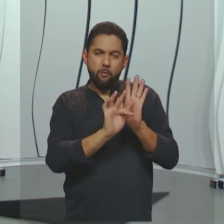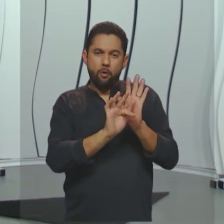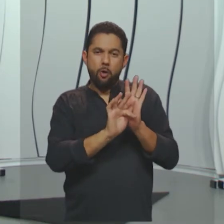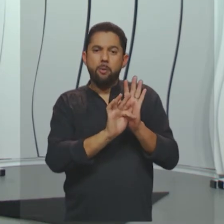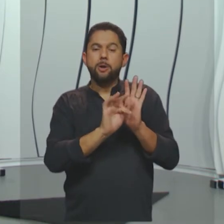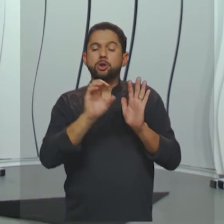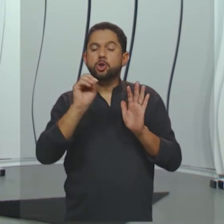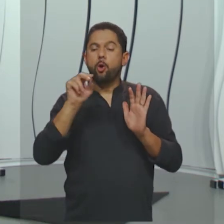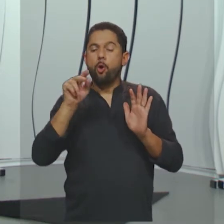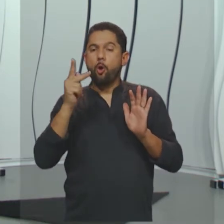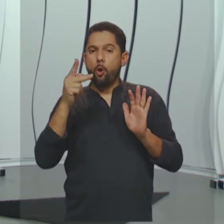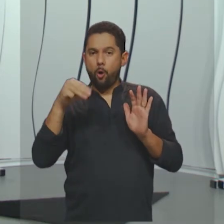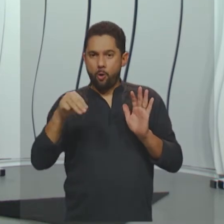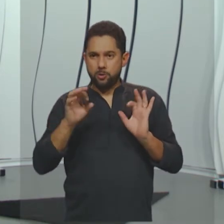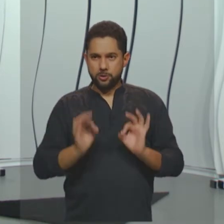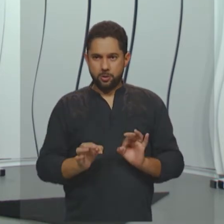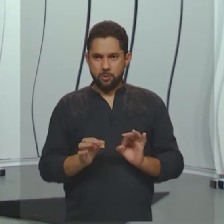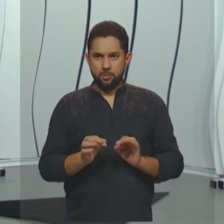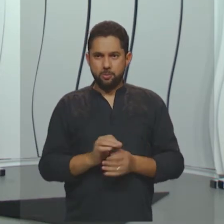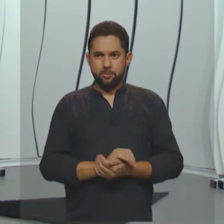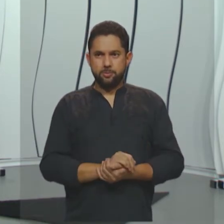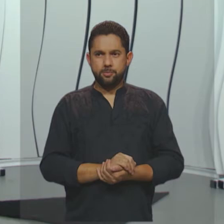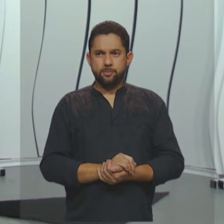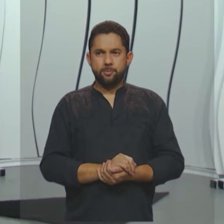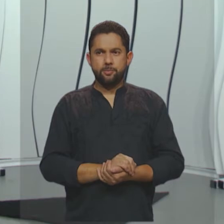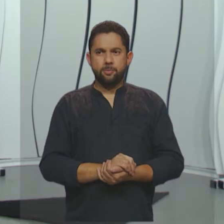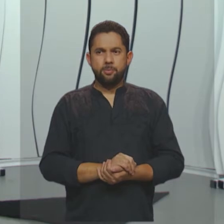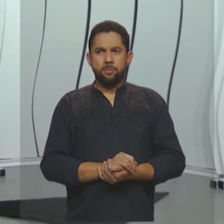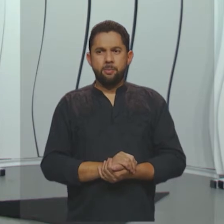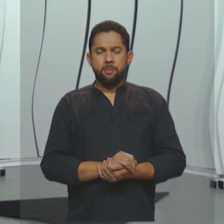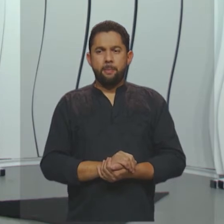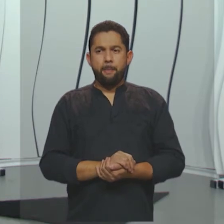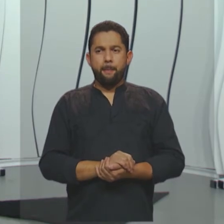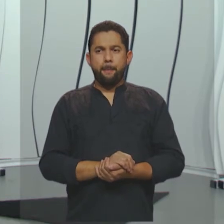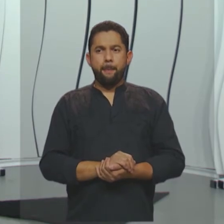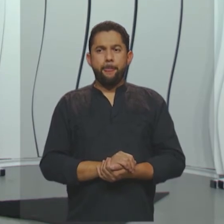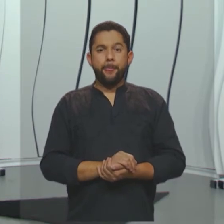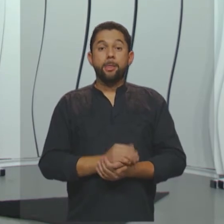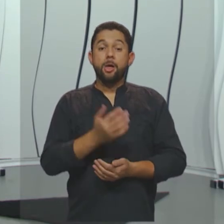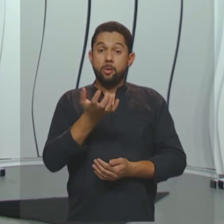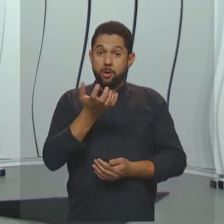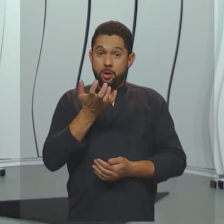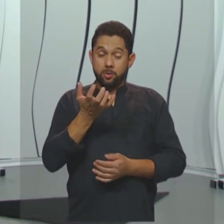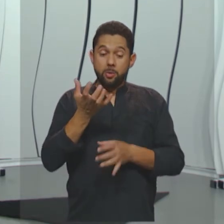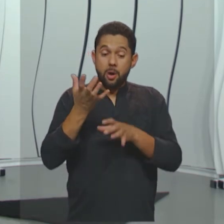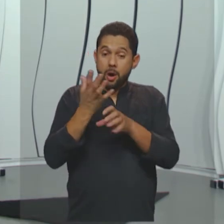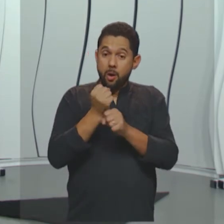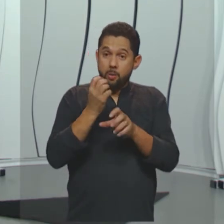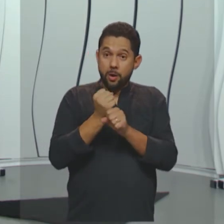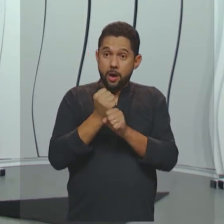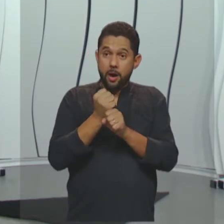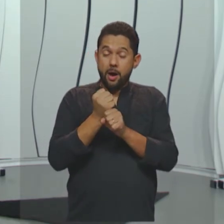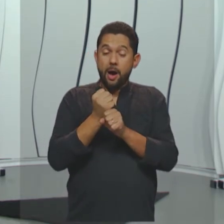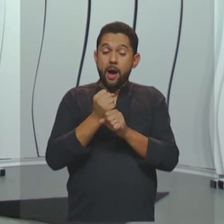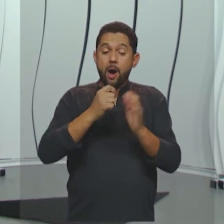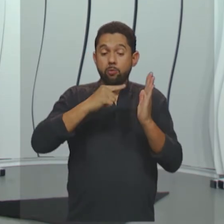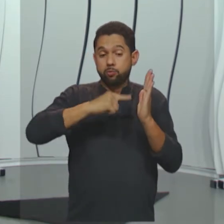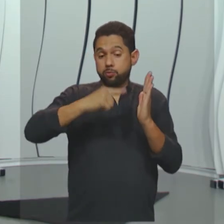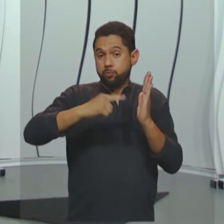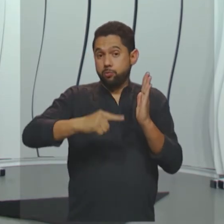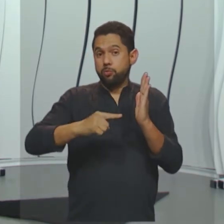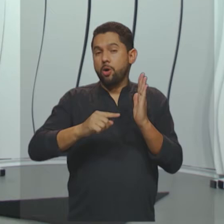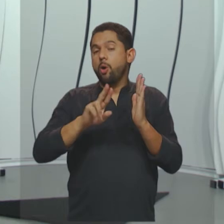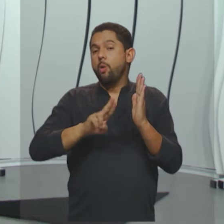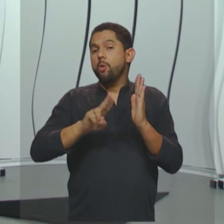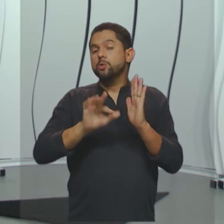A1. I1, desculpa. Se eu quiser calcular a resistência do resistor 2, aplico a